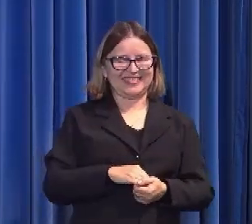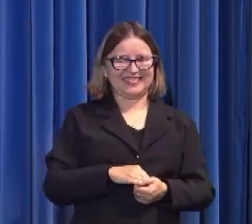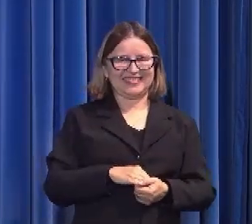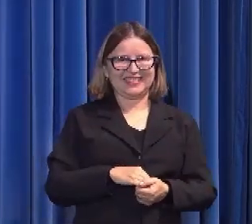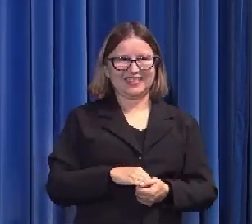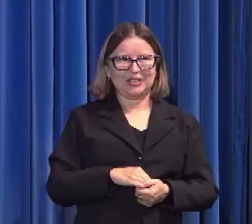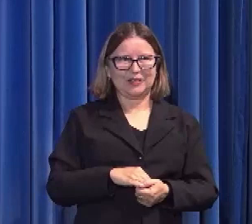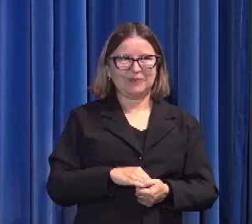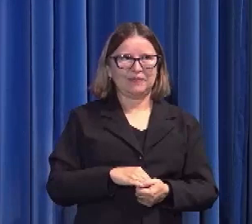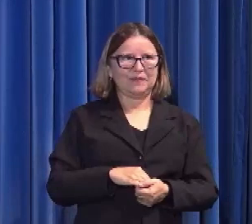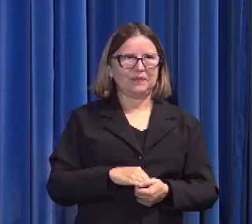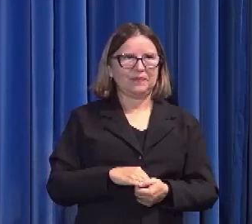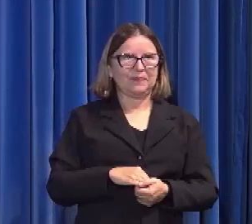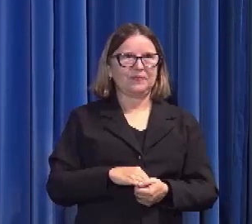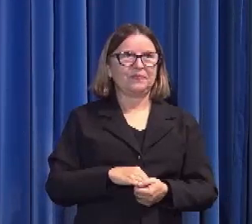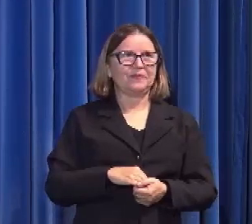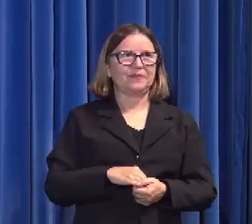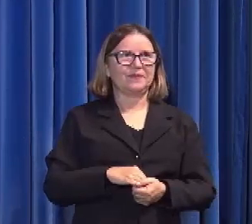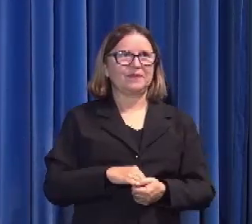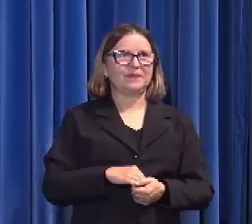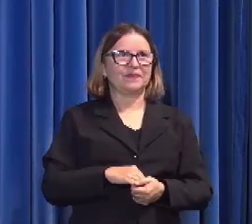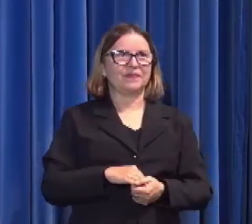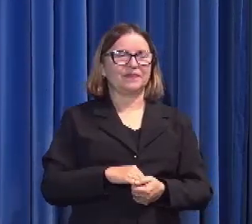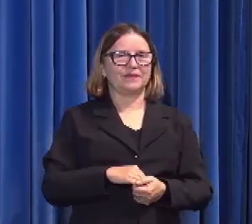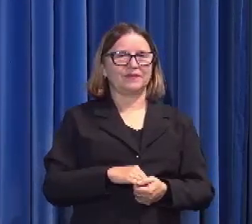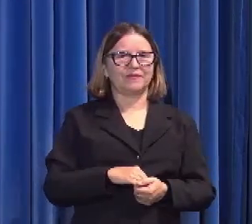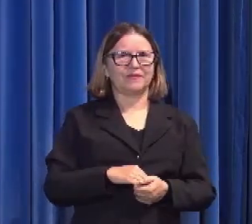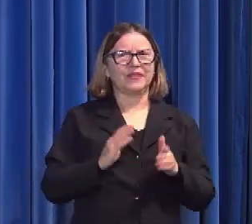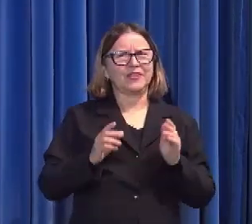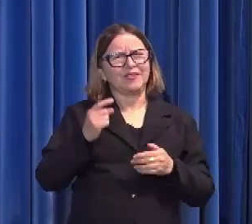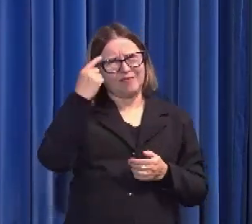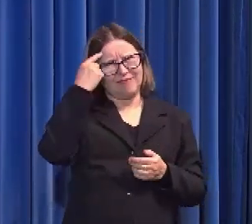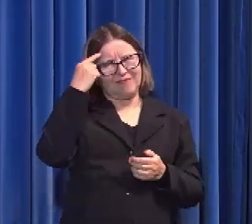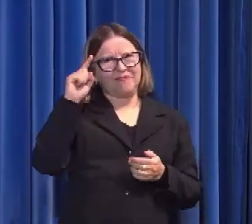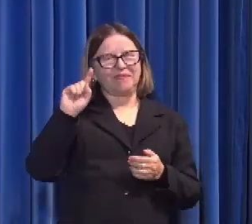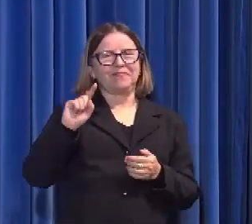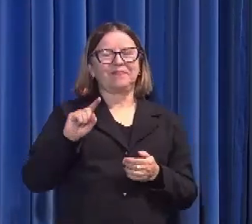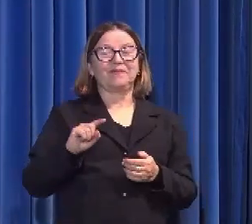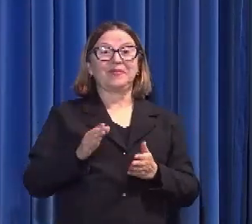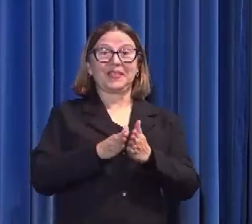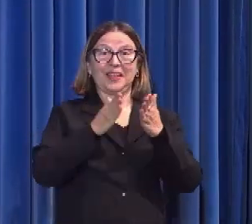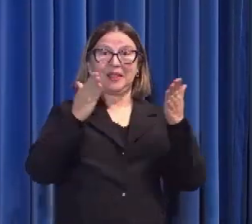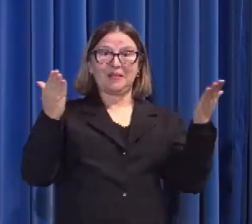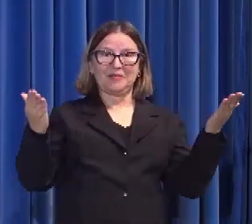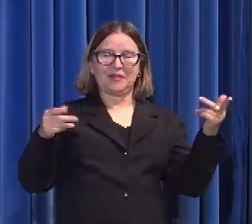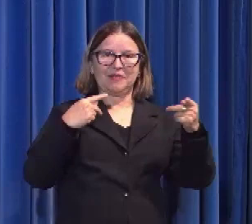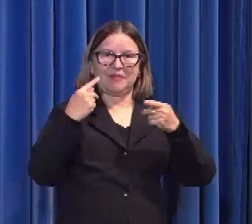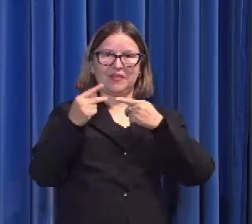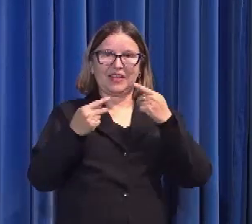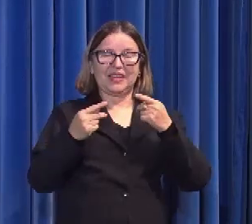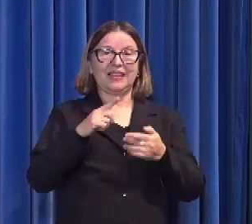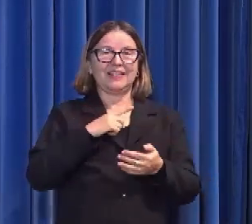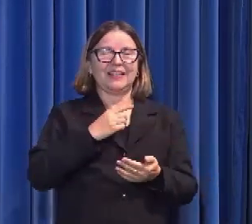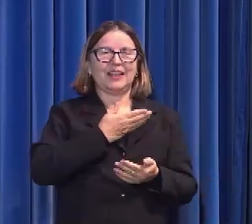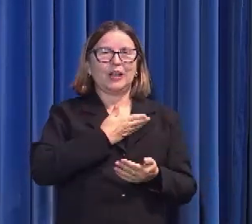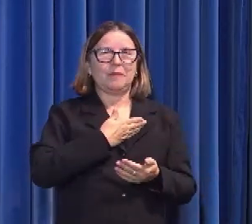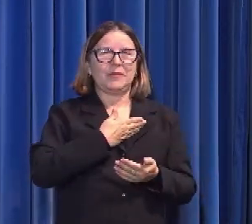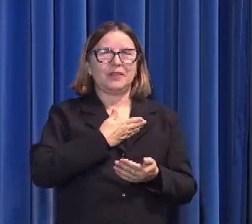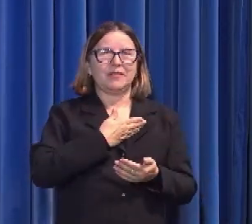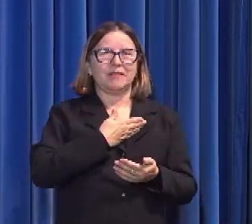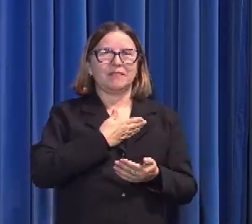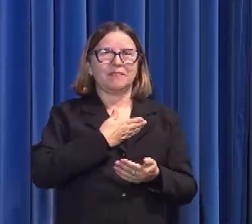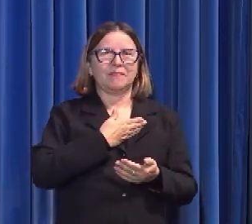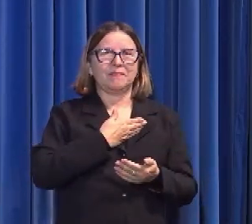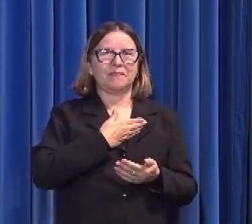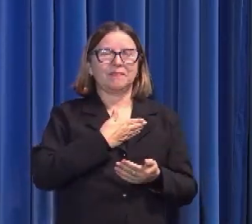G1 a ser imaginou e a Bíblia diz que tem uma amiga que é mais chegado do que o